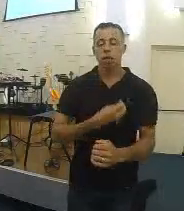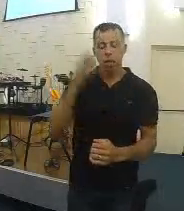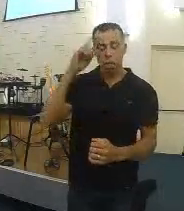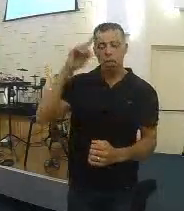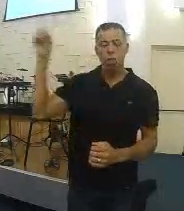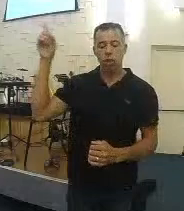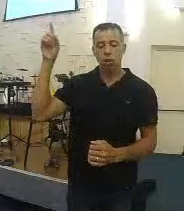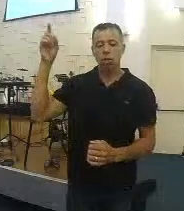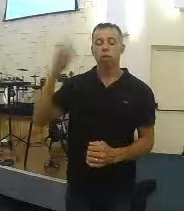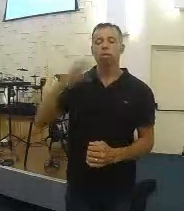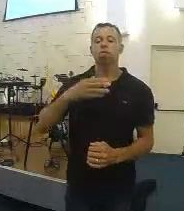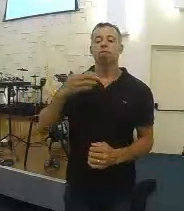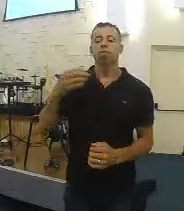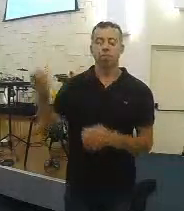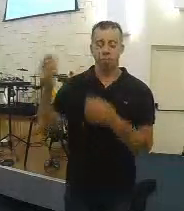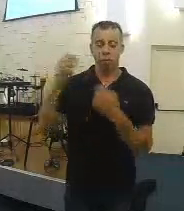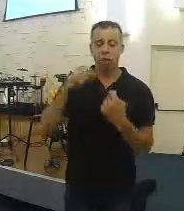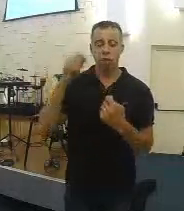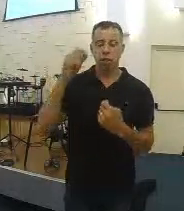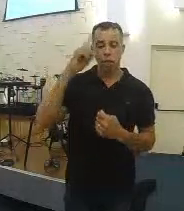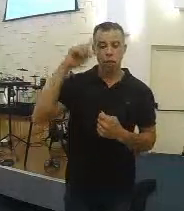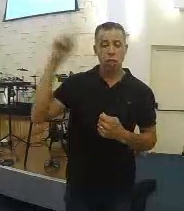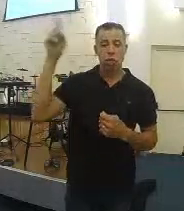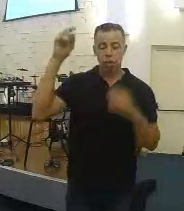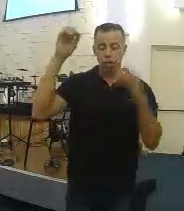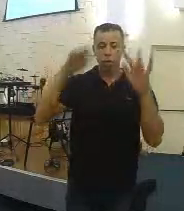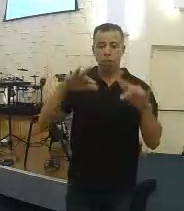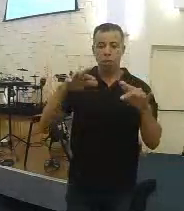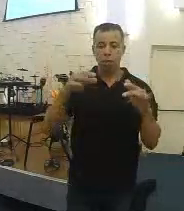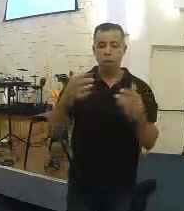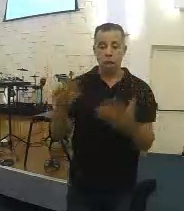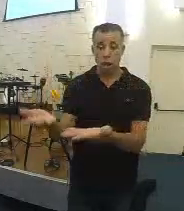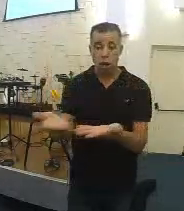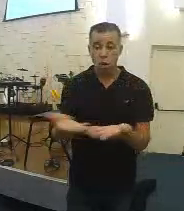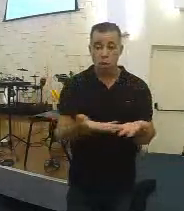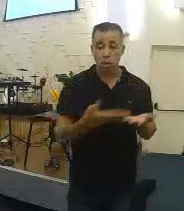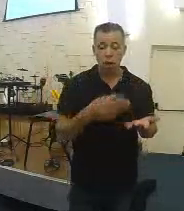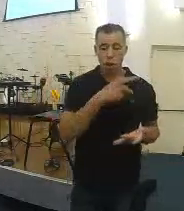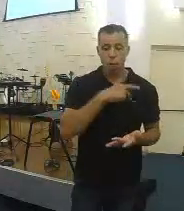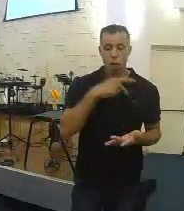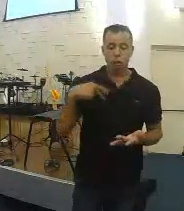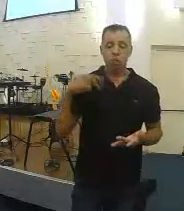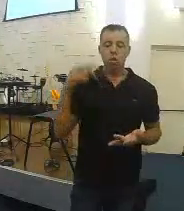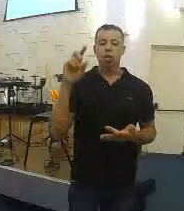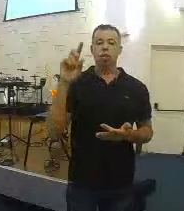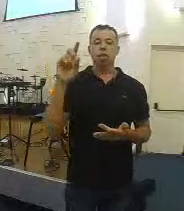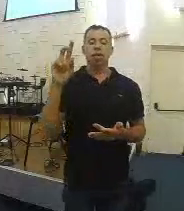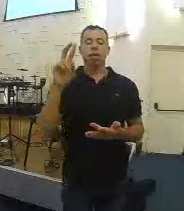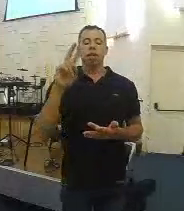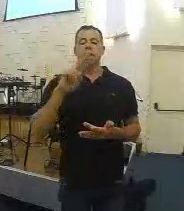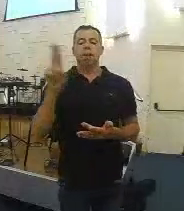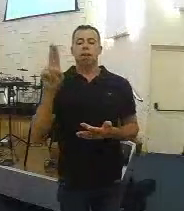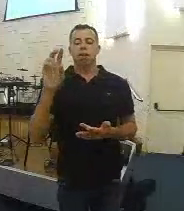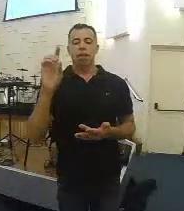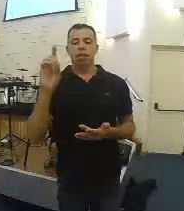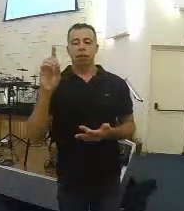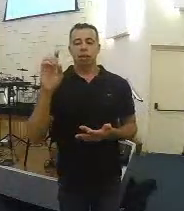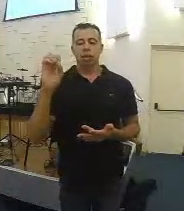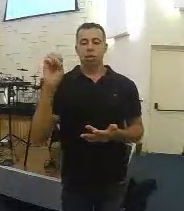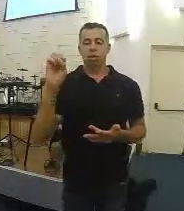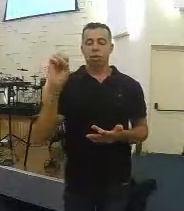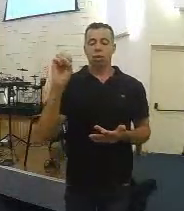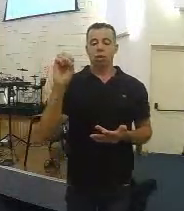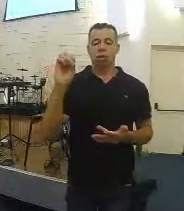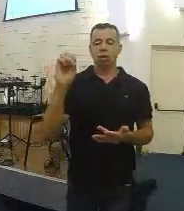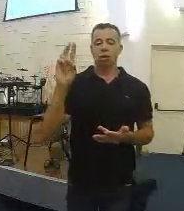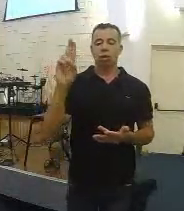Deus, pois, nos abençoe. Quero convidar o pastor Douglas para orar. Quero convidar também a irmã Maria para vir